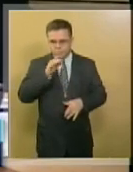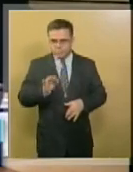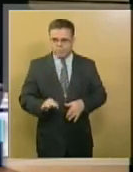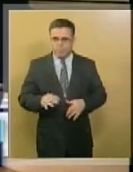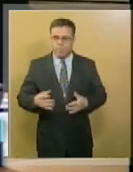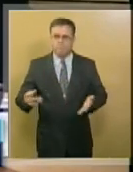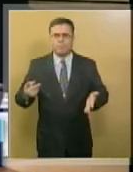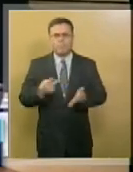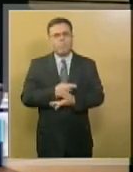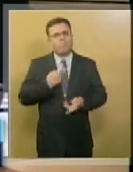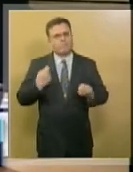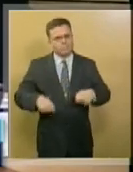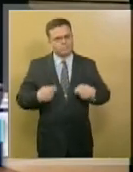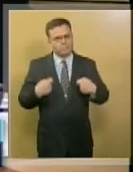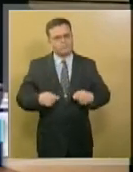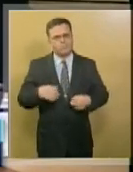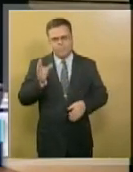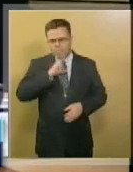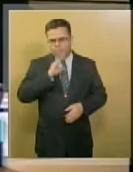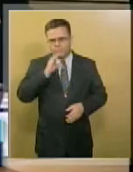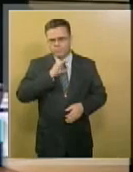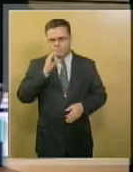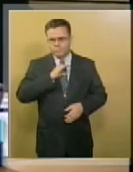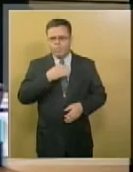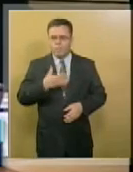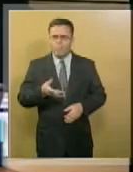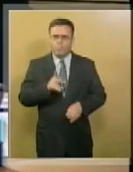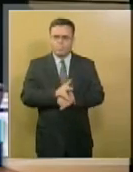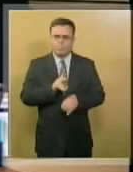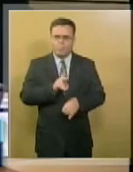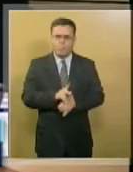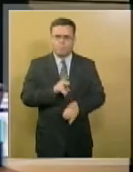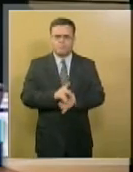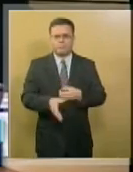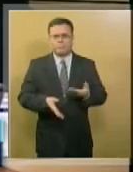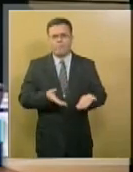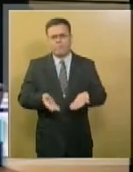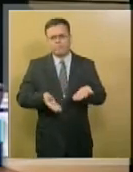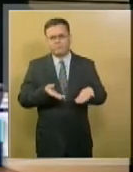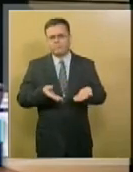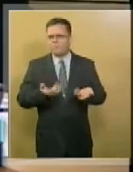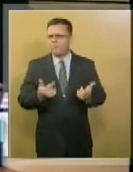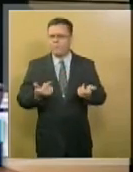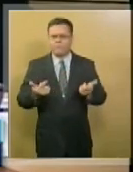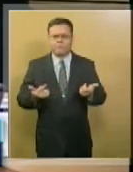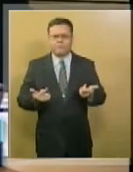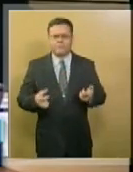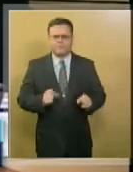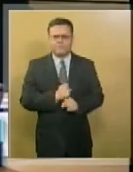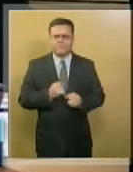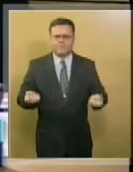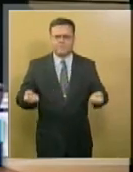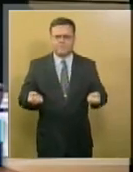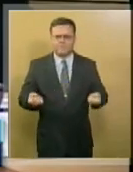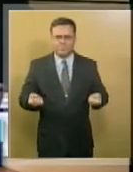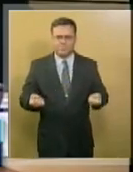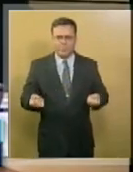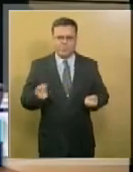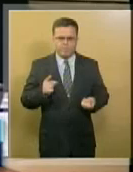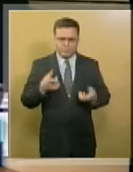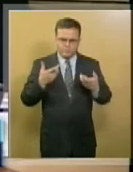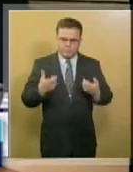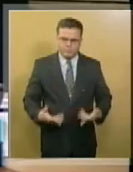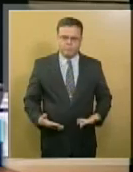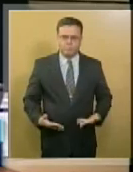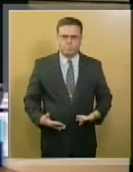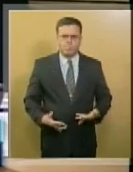devia ter tirado há muito tempo. Os maltratos que os animais passam é uma coisa absurda. Então, a senhora falou que um animal,